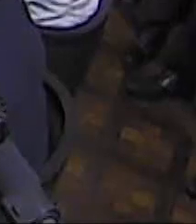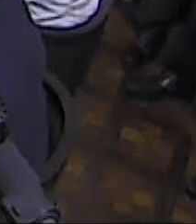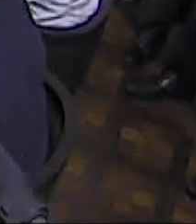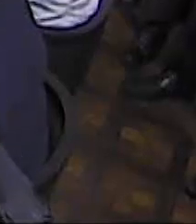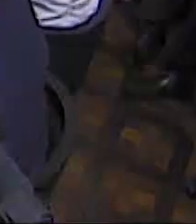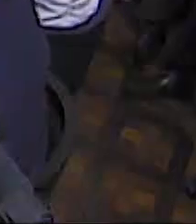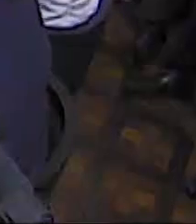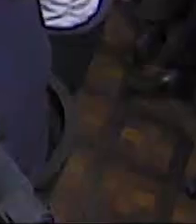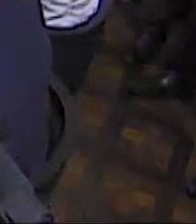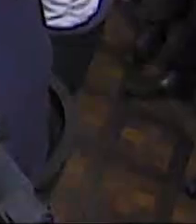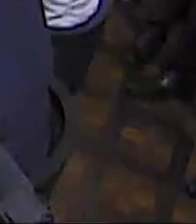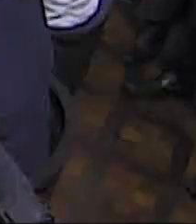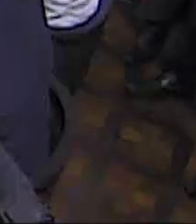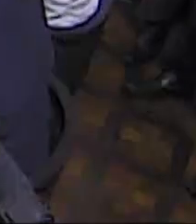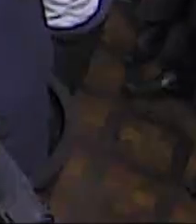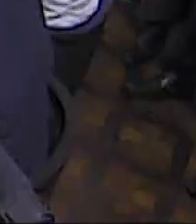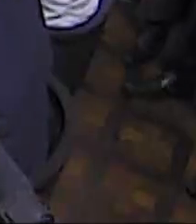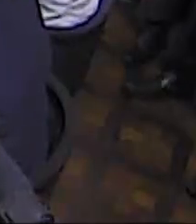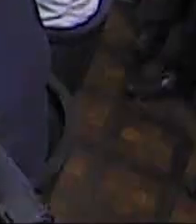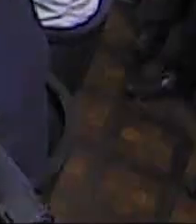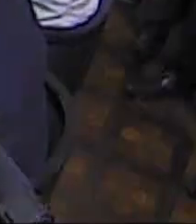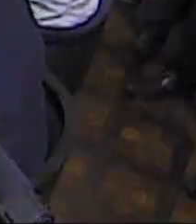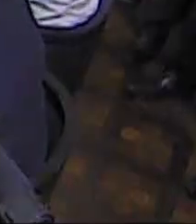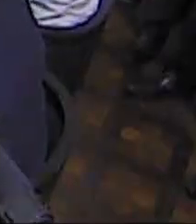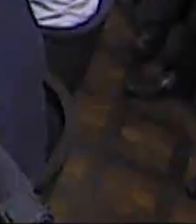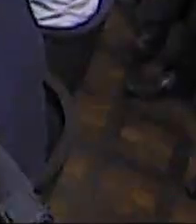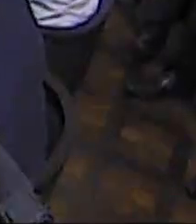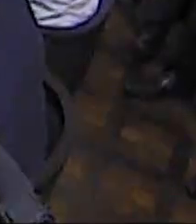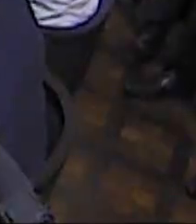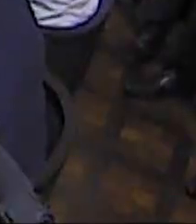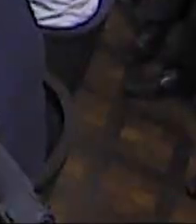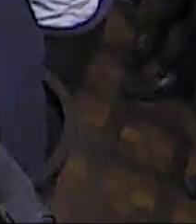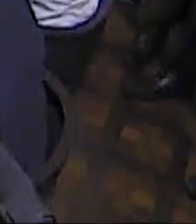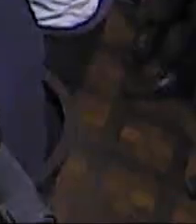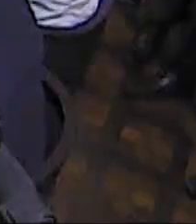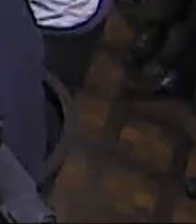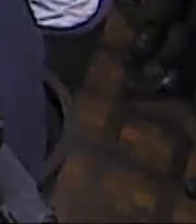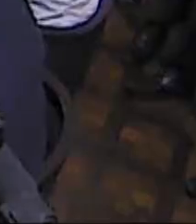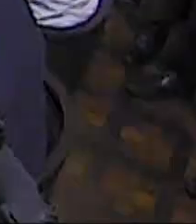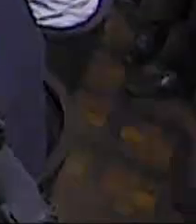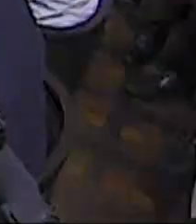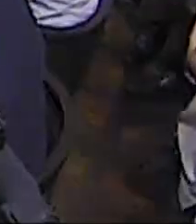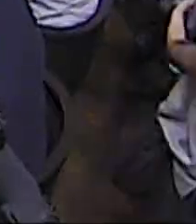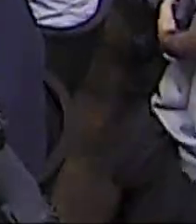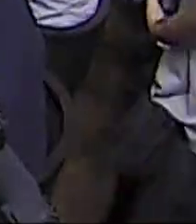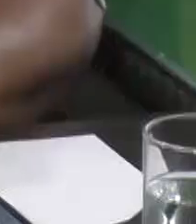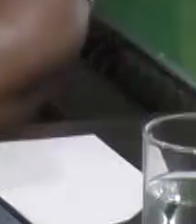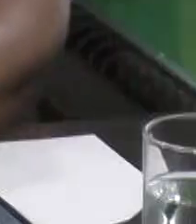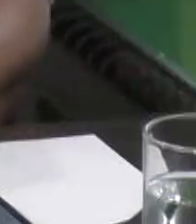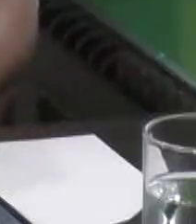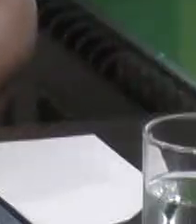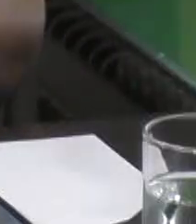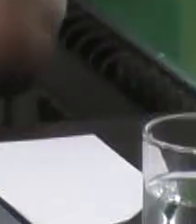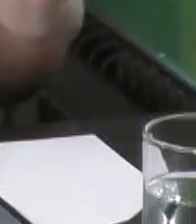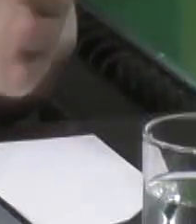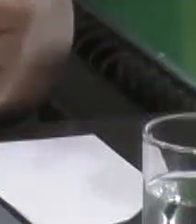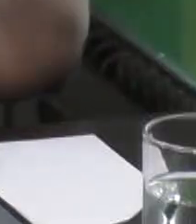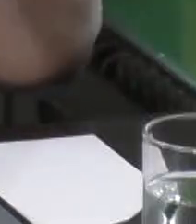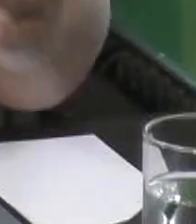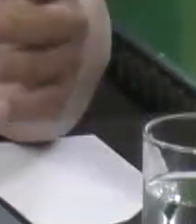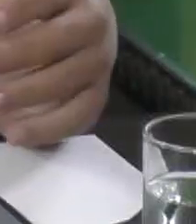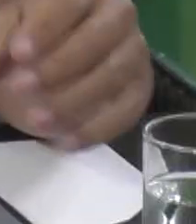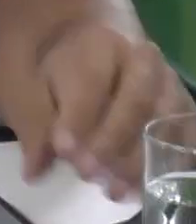Senhoras e senhores, eu naturalmente vou me ater especificamente ao objeto